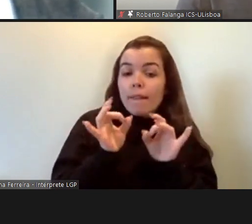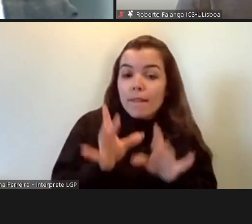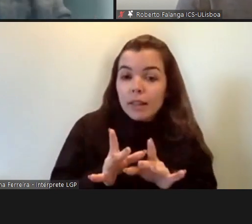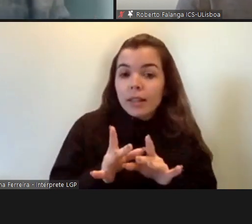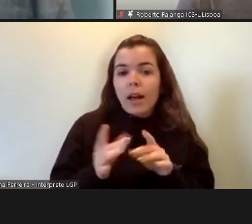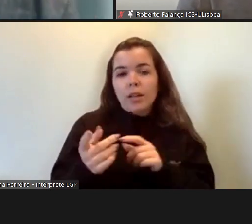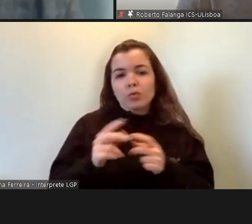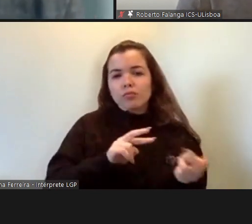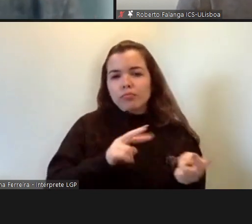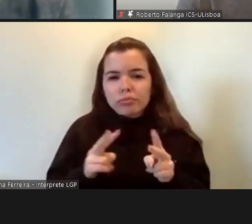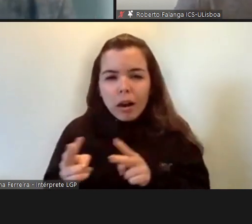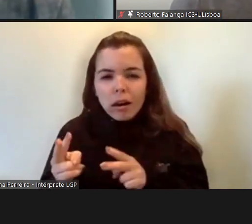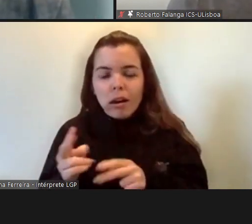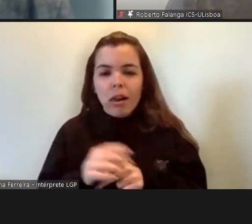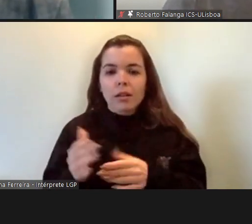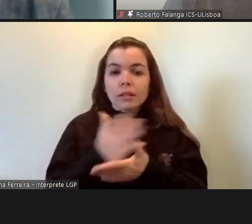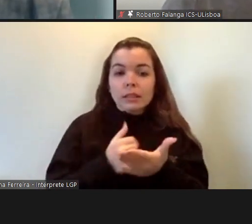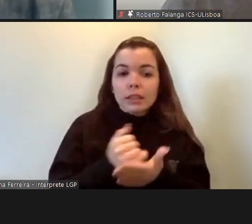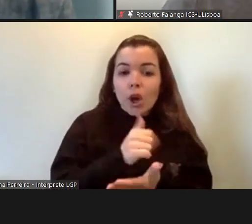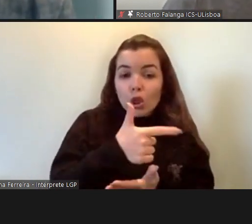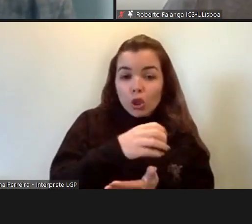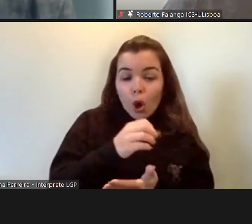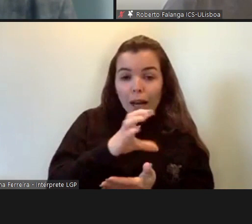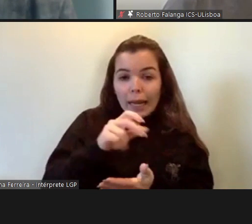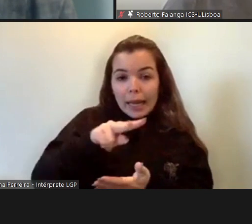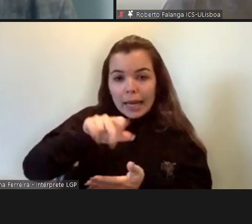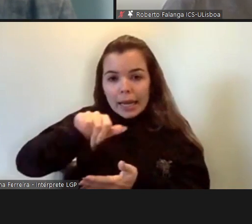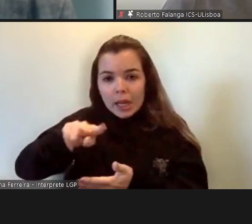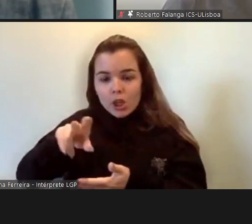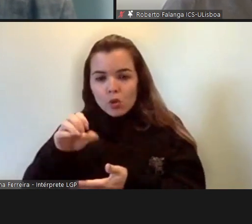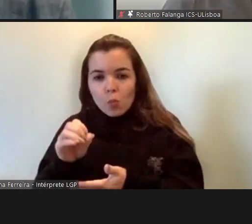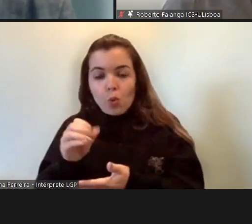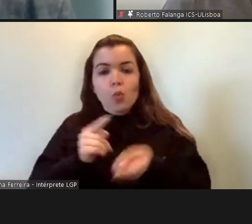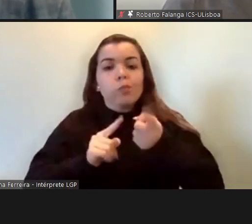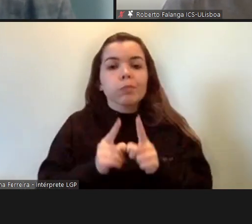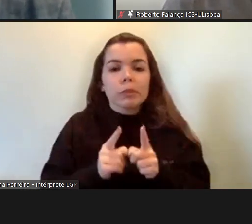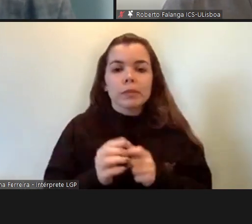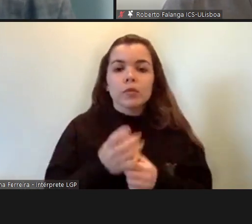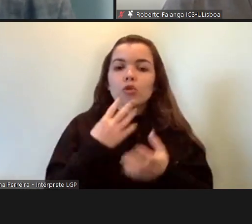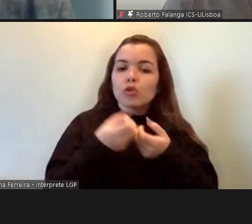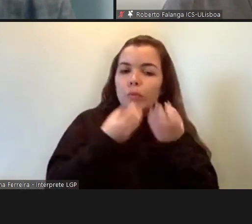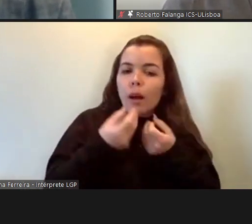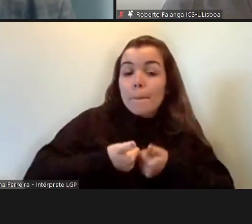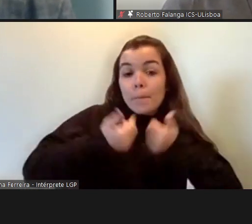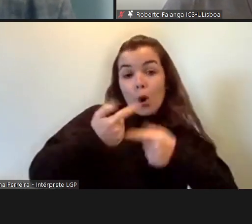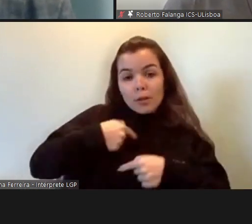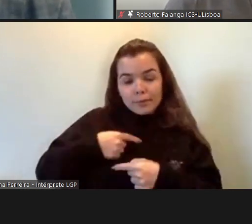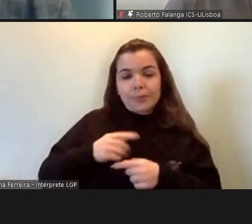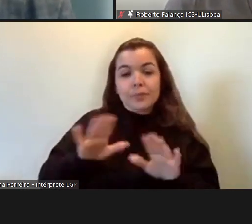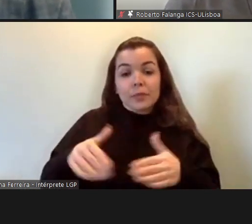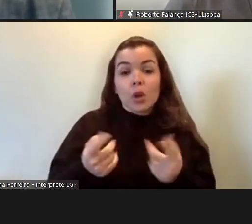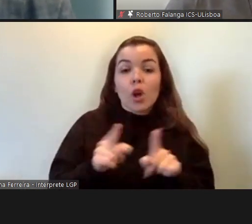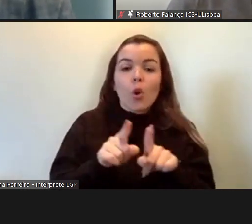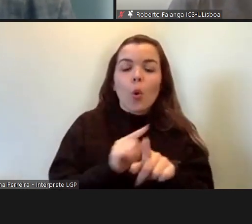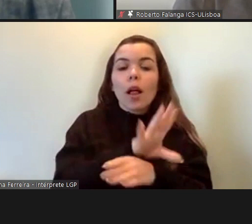tokenismo. Sendo certo que tokenismo, e o Roberto explicará melhor do que eu, que é, digamos, a inclusão